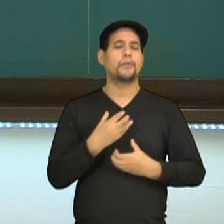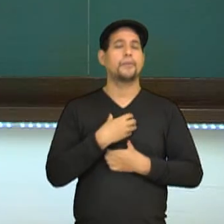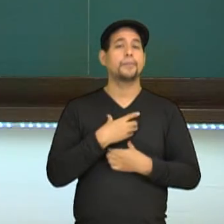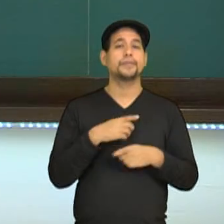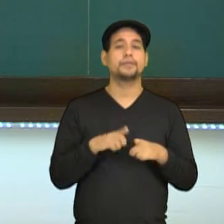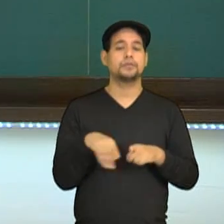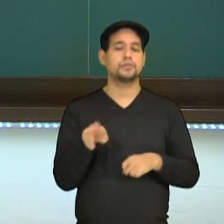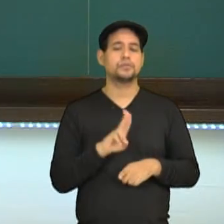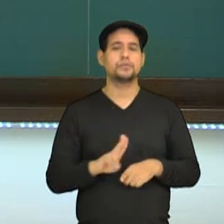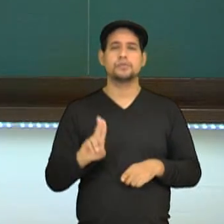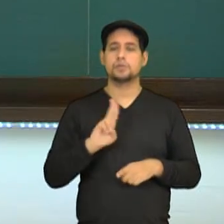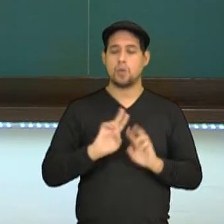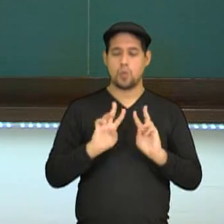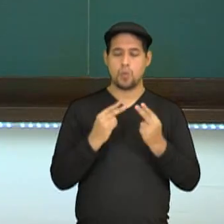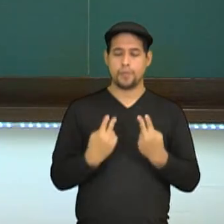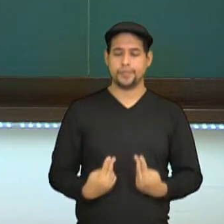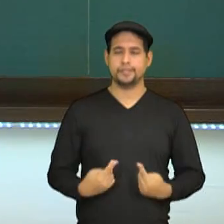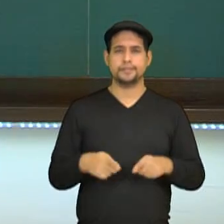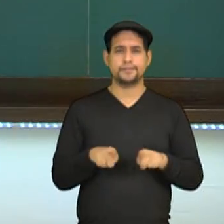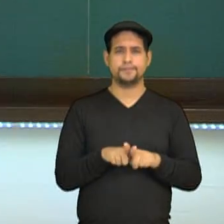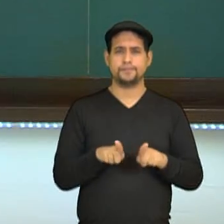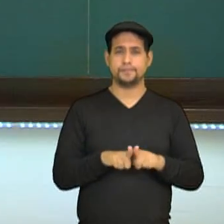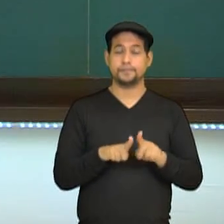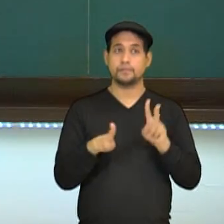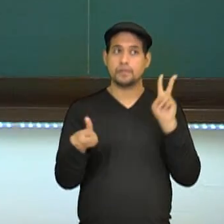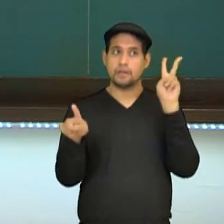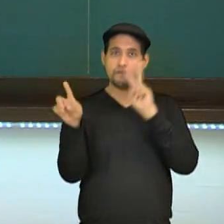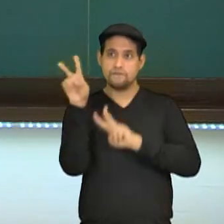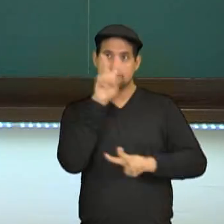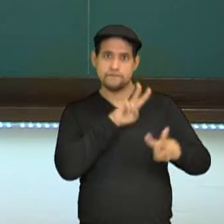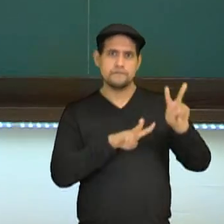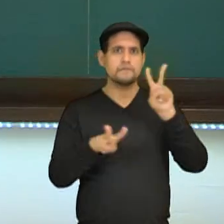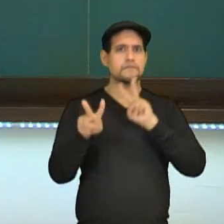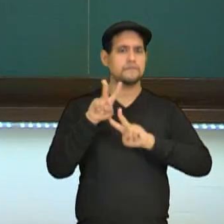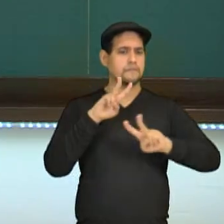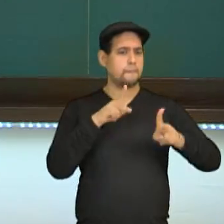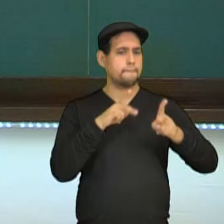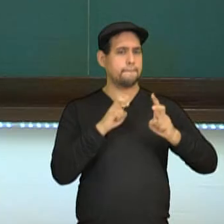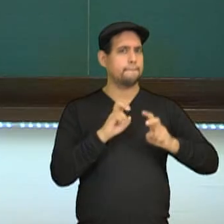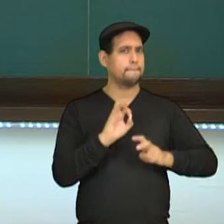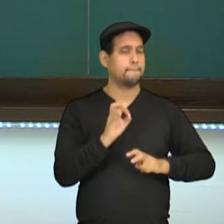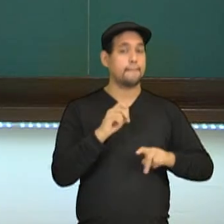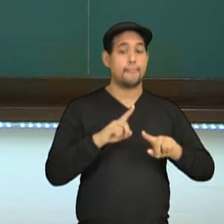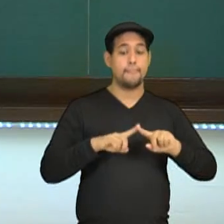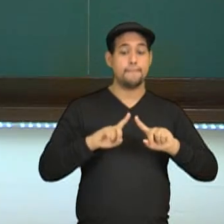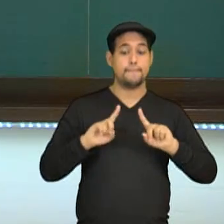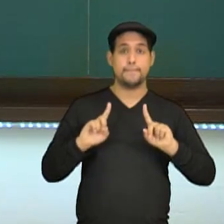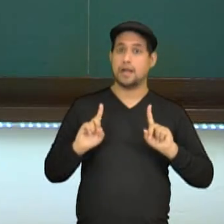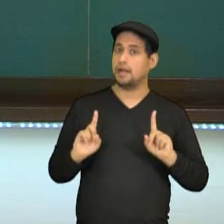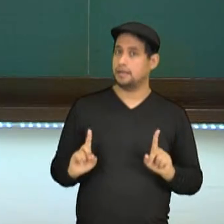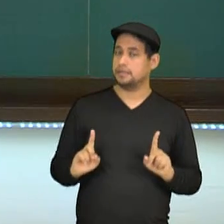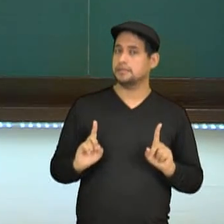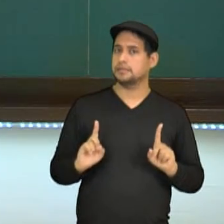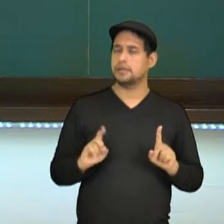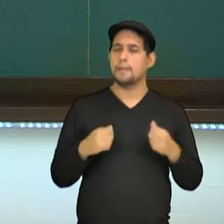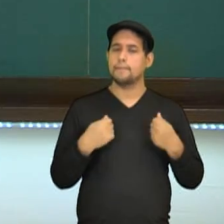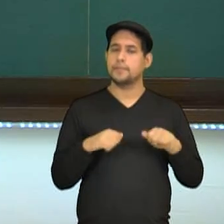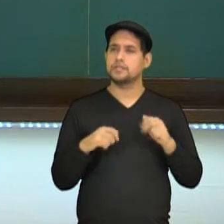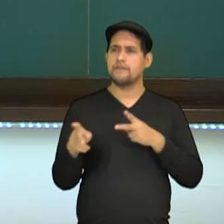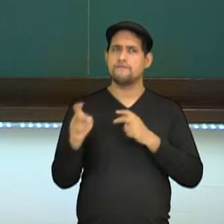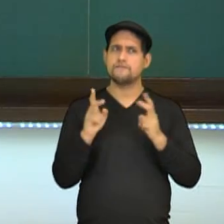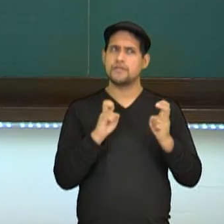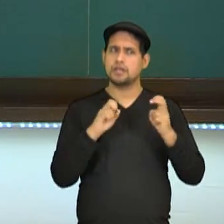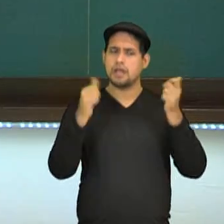de ocupação humana. E isso visualmente é muito perceptível. Claro que isso deve ser visto